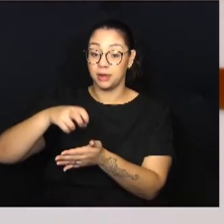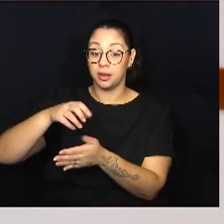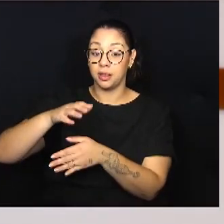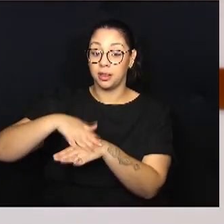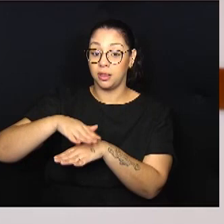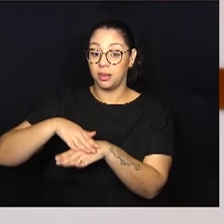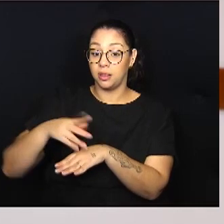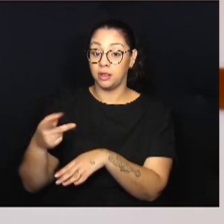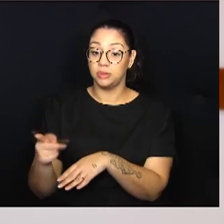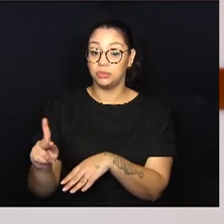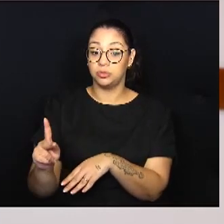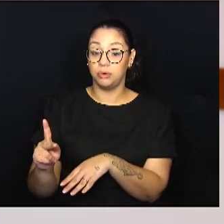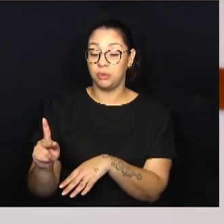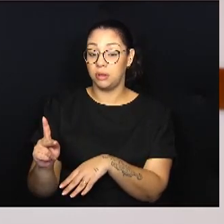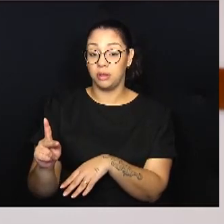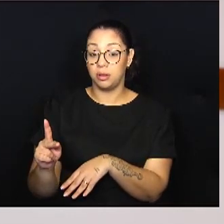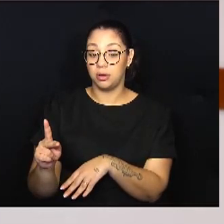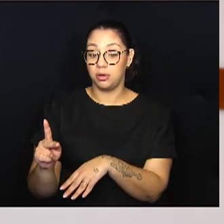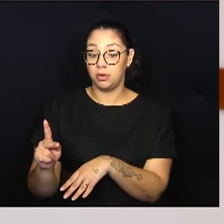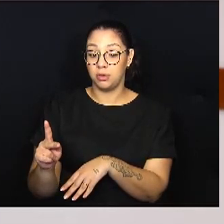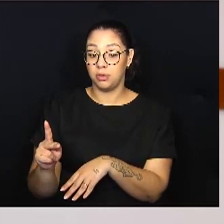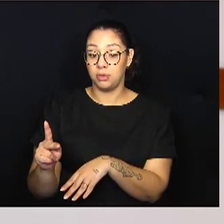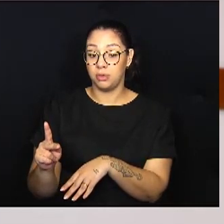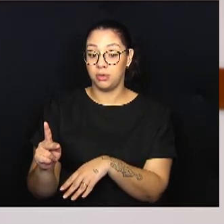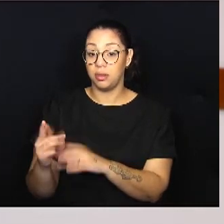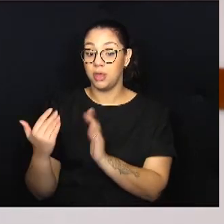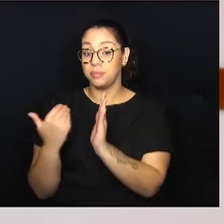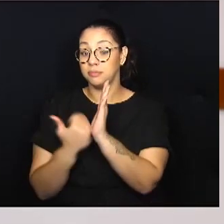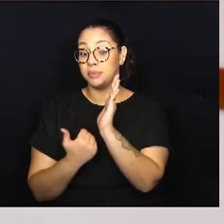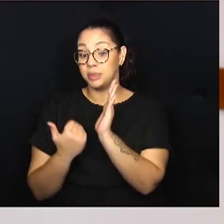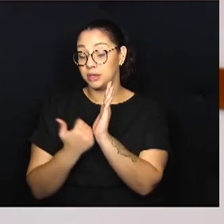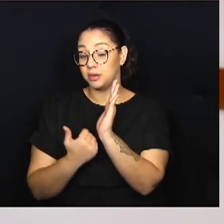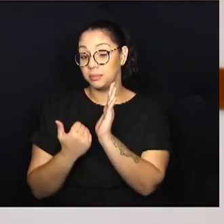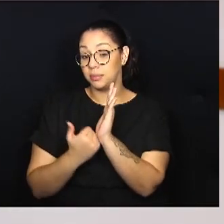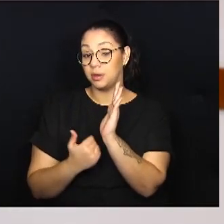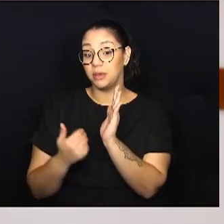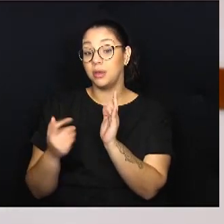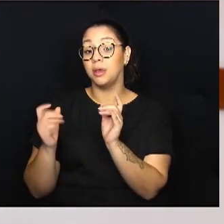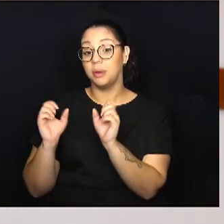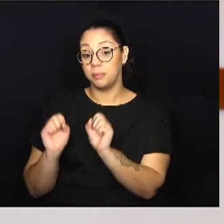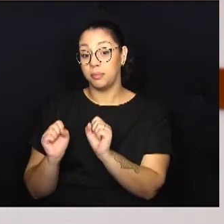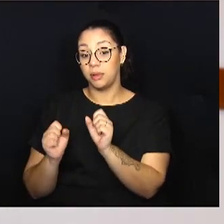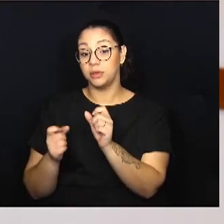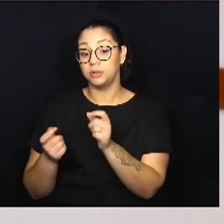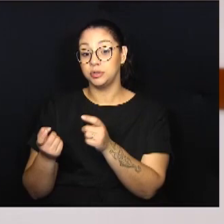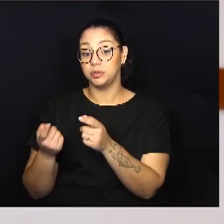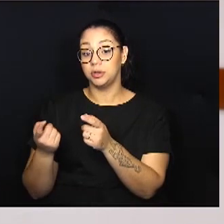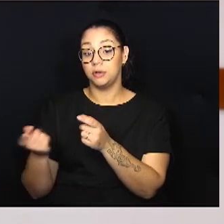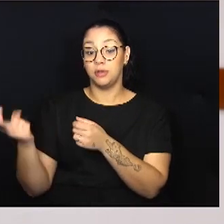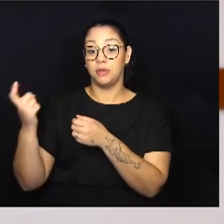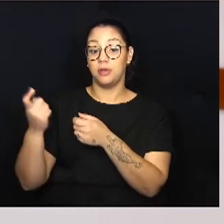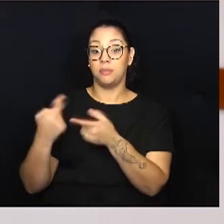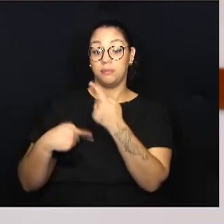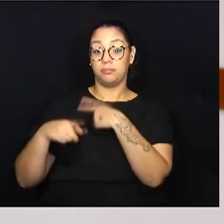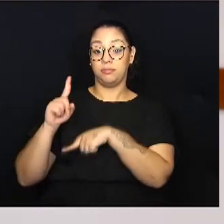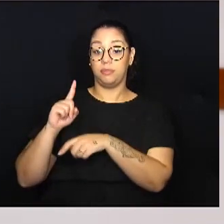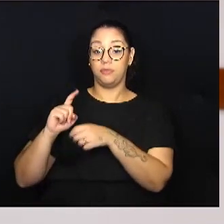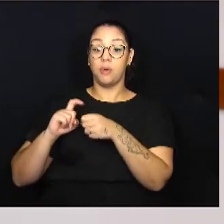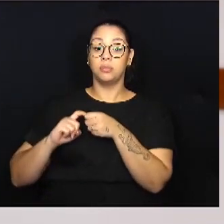na sua pena mínima, ele pode converter essa pena, né? Ou então ele